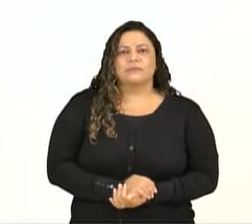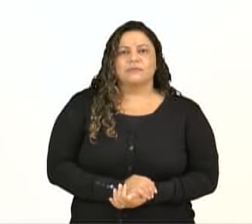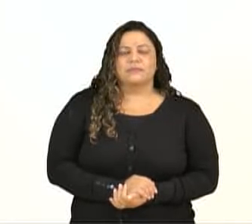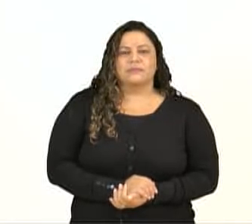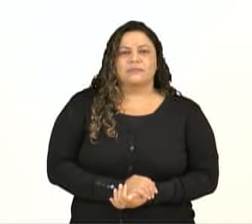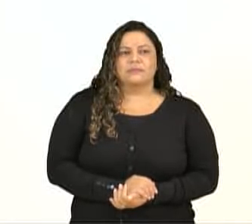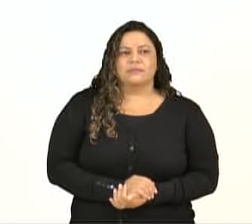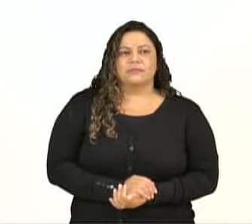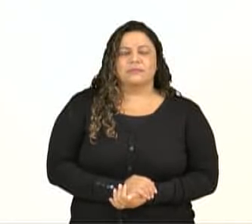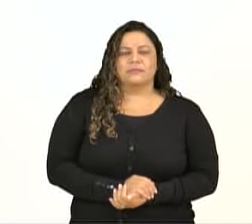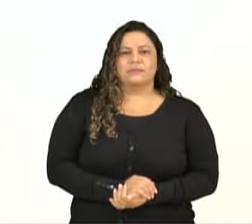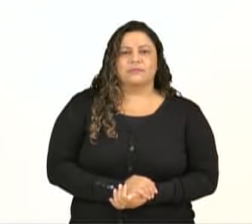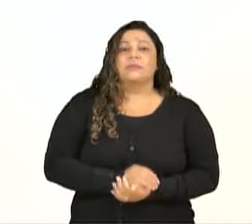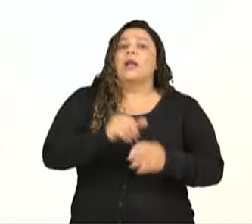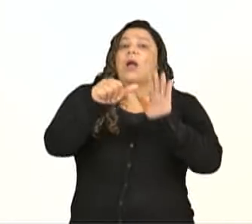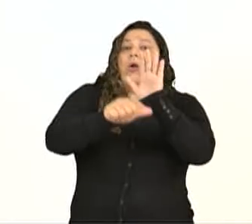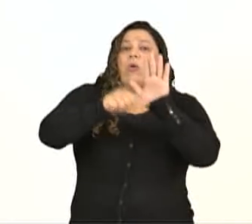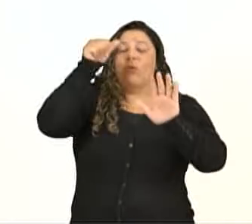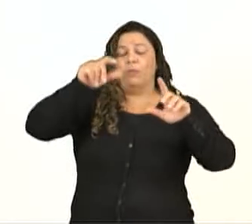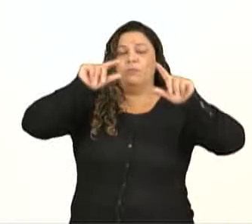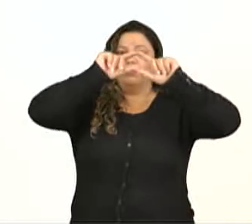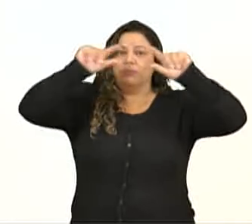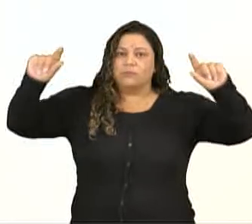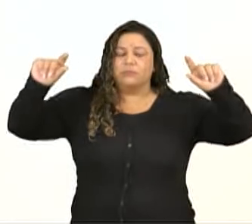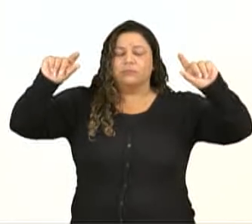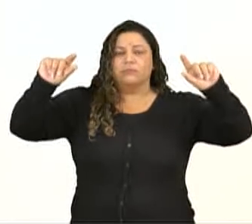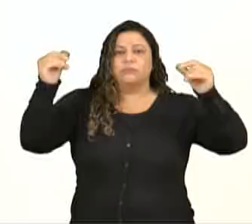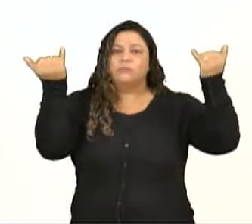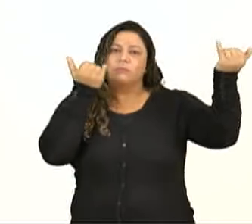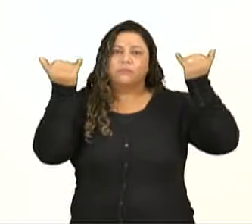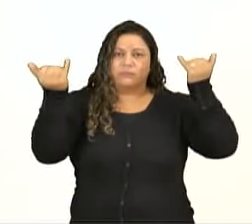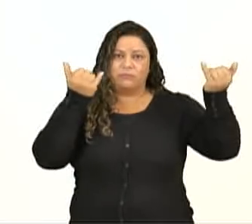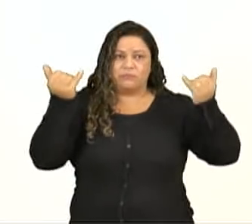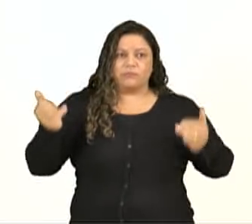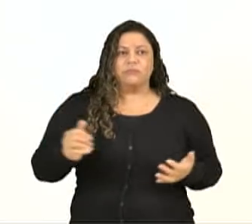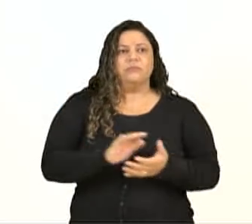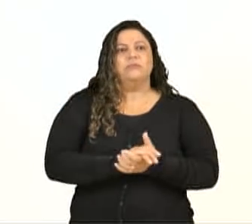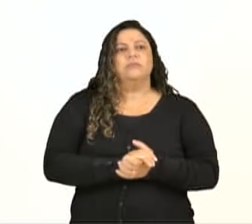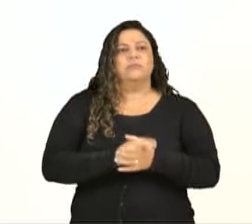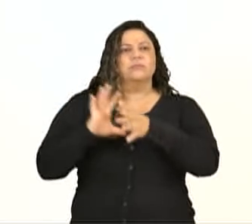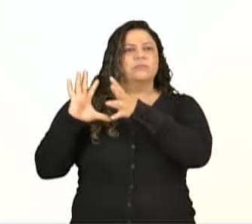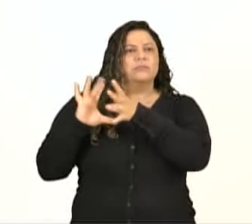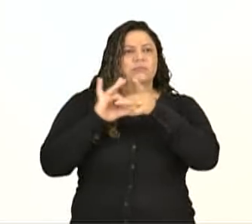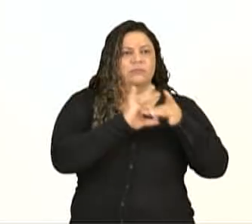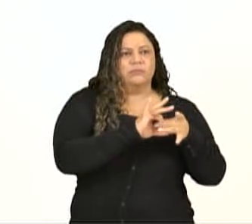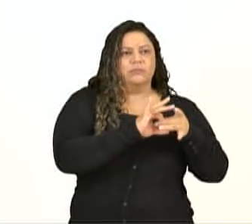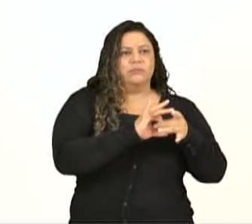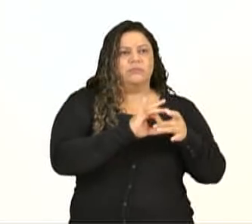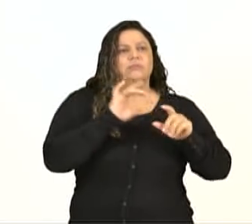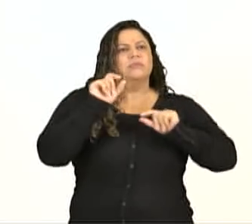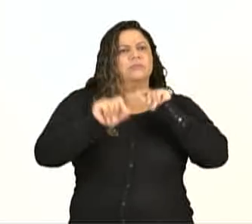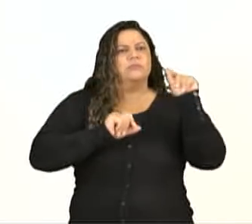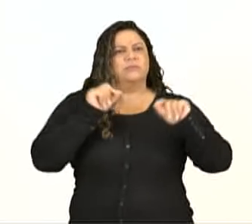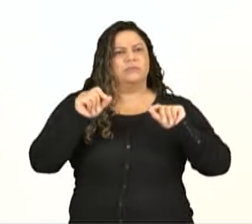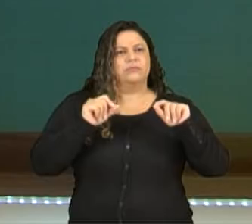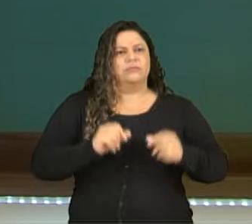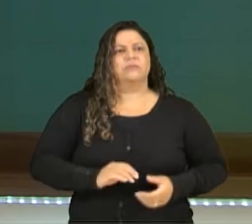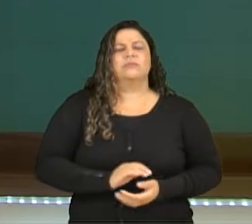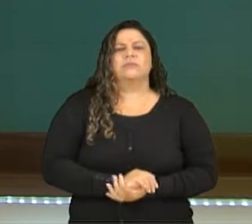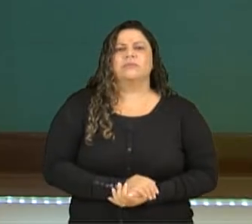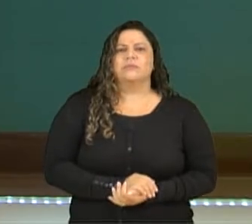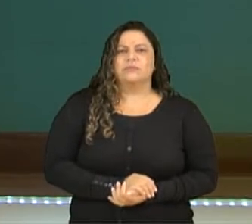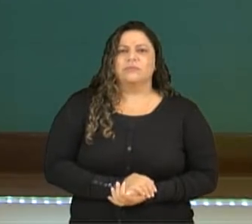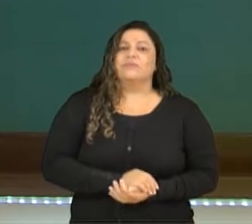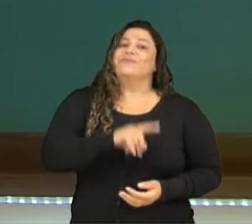Primeiro, o primeiro parágrafo da nossa notícia, ela corresponde, ela tem tudo ali, os dados que a